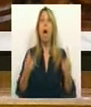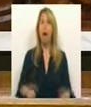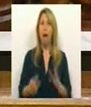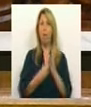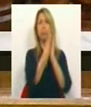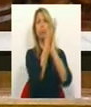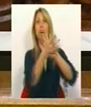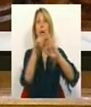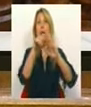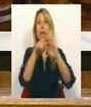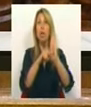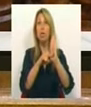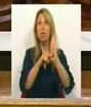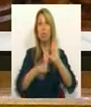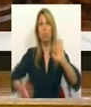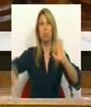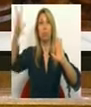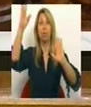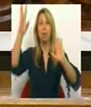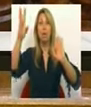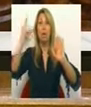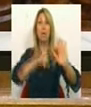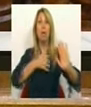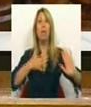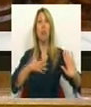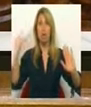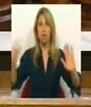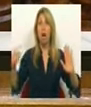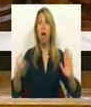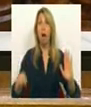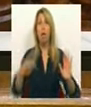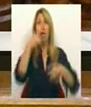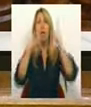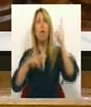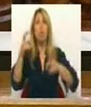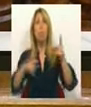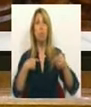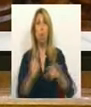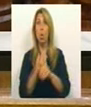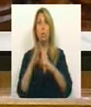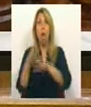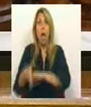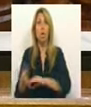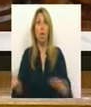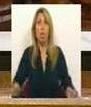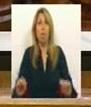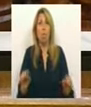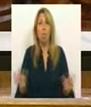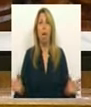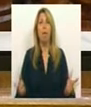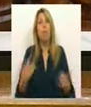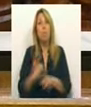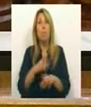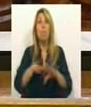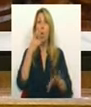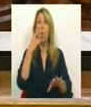de listas geridas por um interminável número de entidades às quais os consumidores não acedem. Associado ao facto do